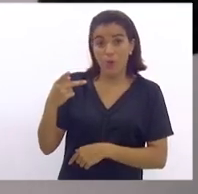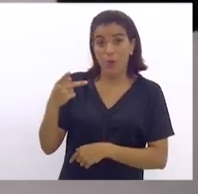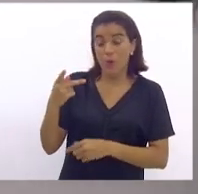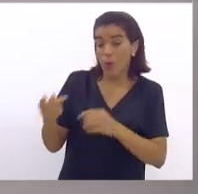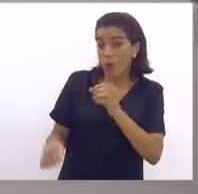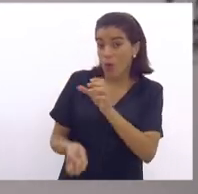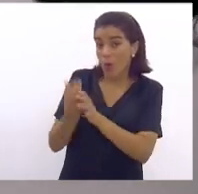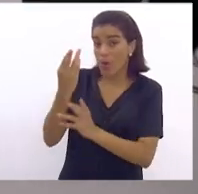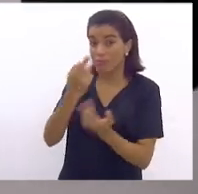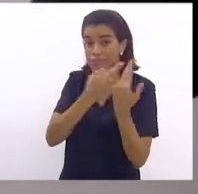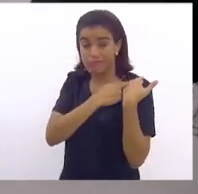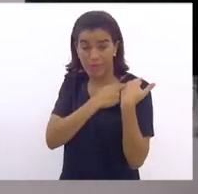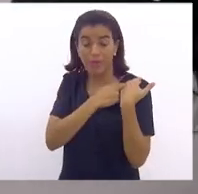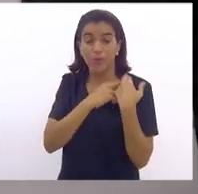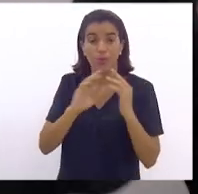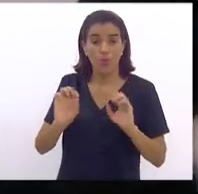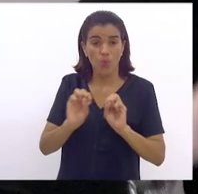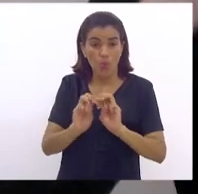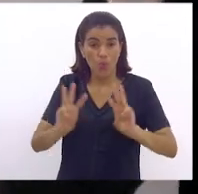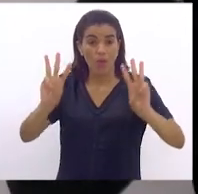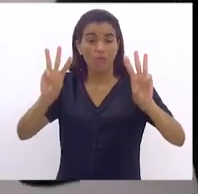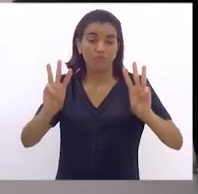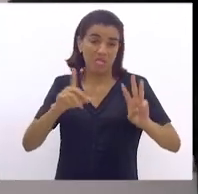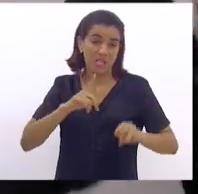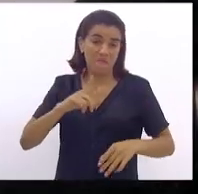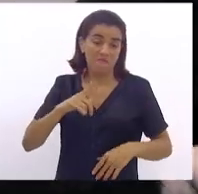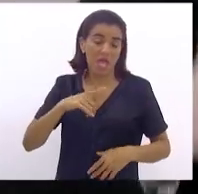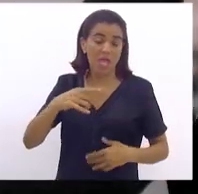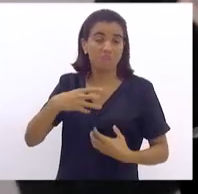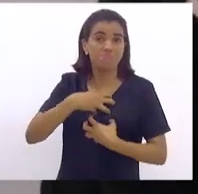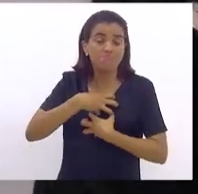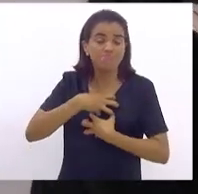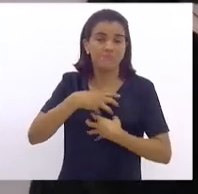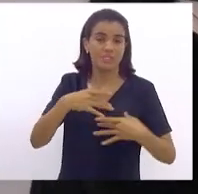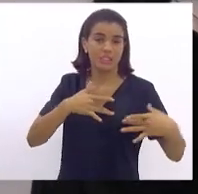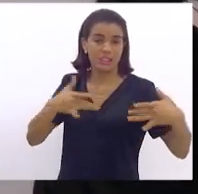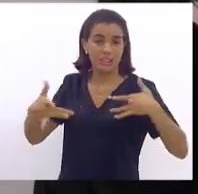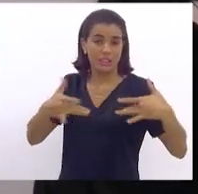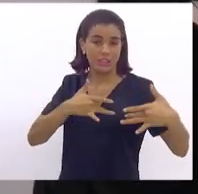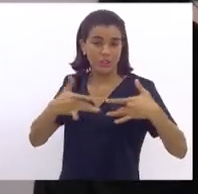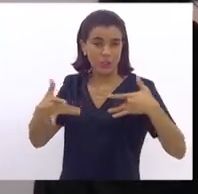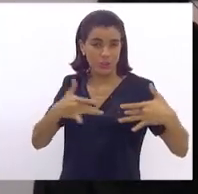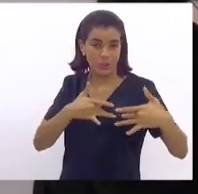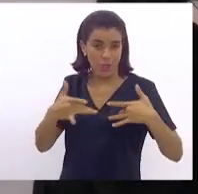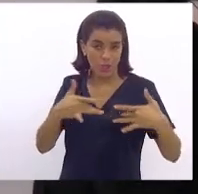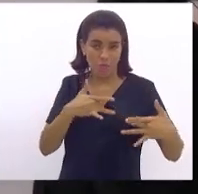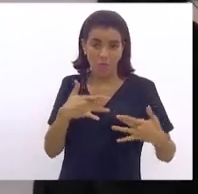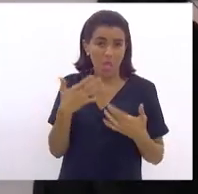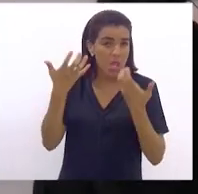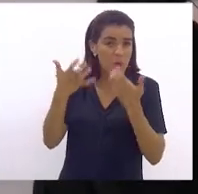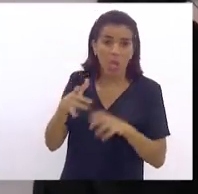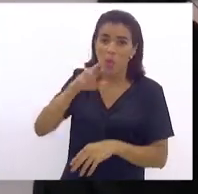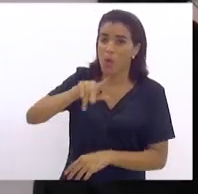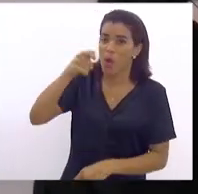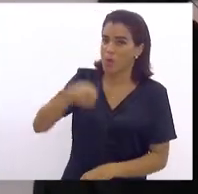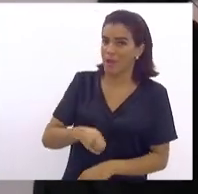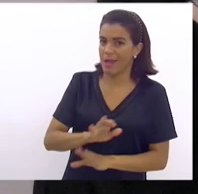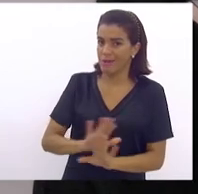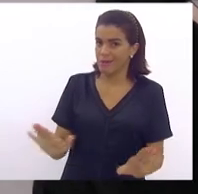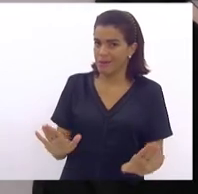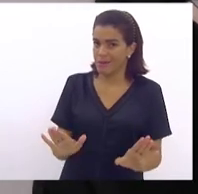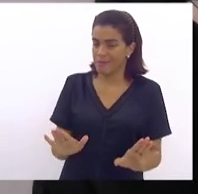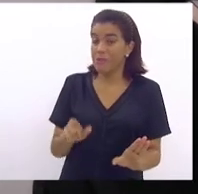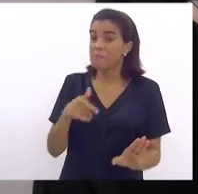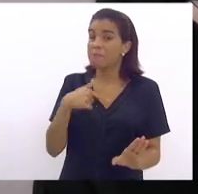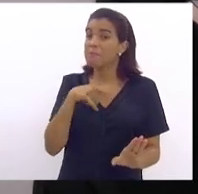quiser. Se ele não tiver espírito de solidariedade, compreensão para que serve a lei e não quiser fazer, ele também não é obrigado. Mas se